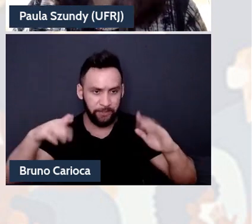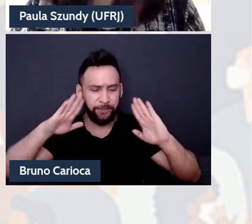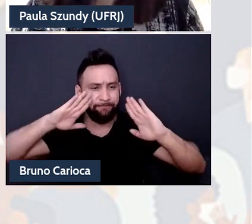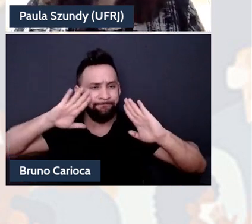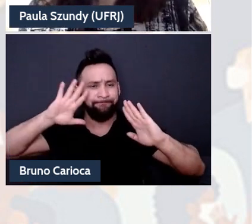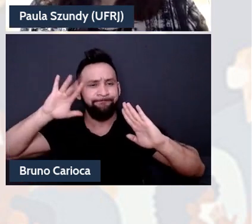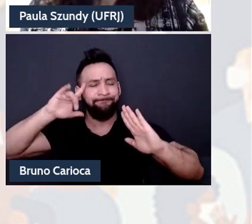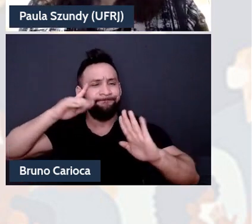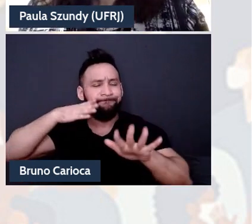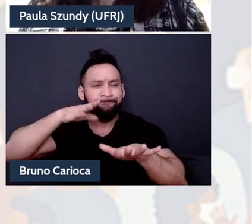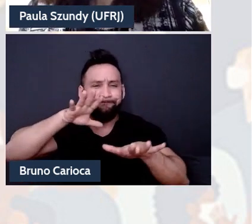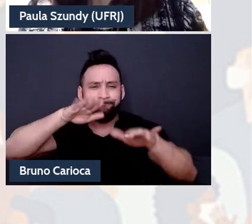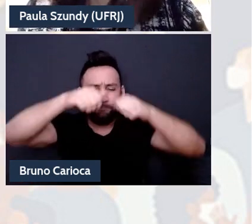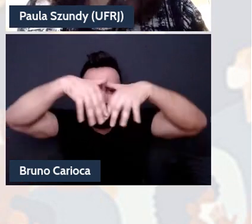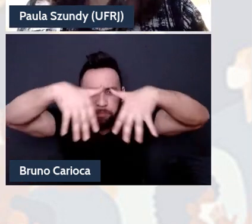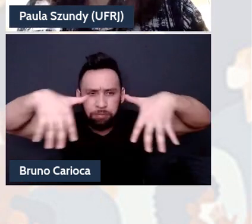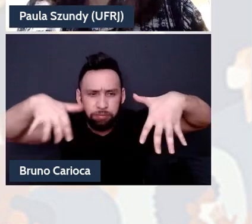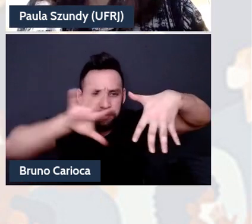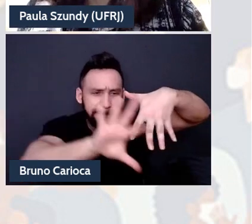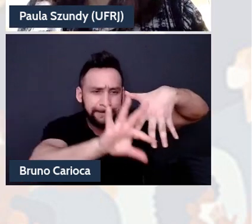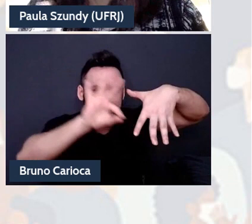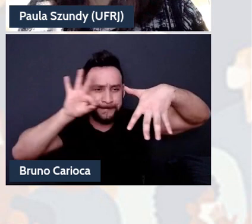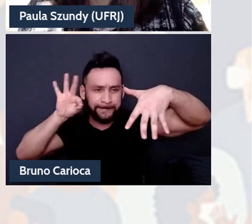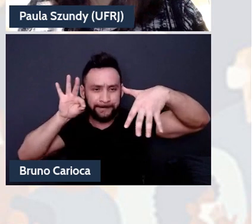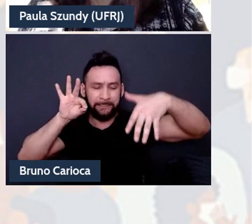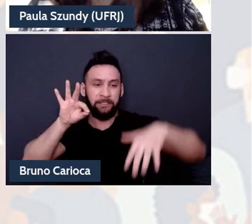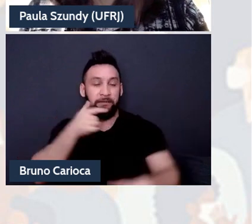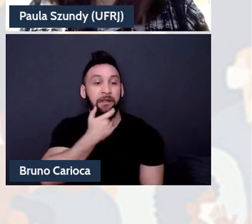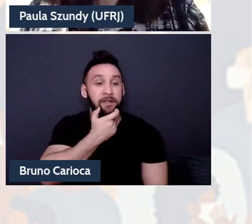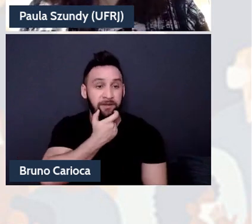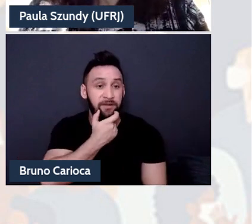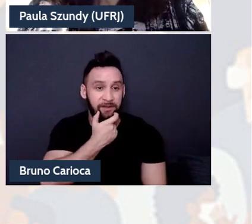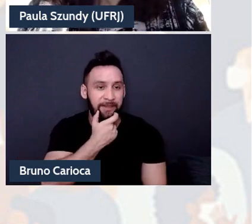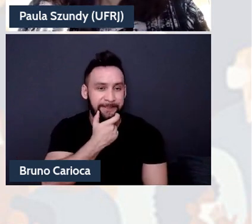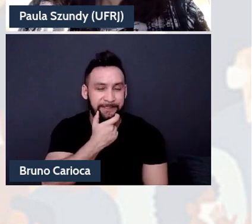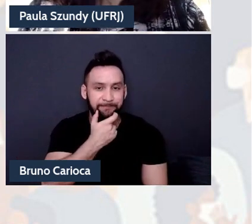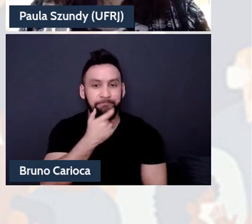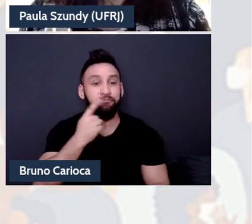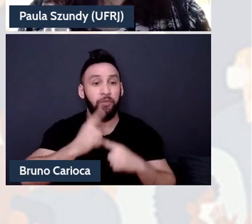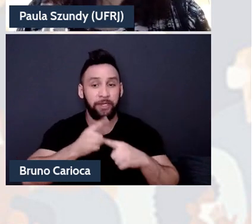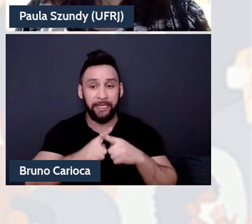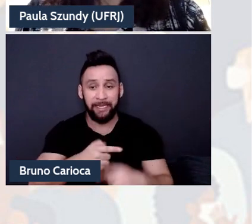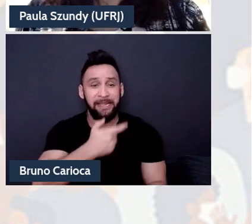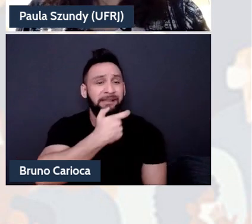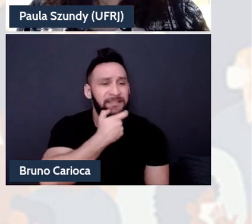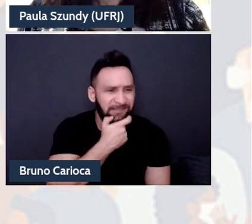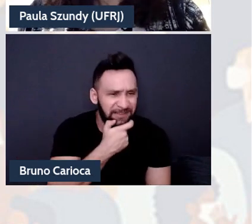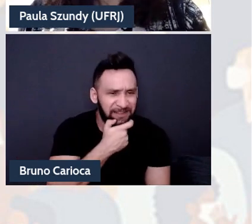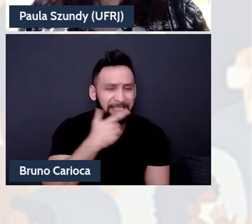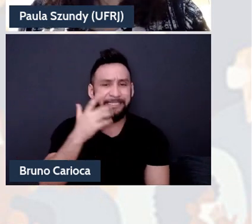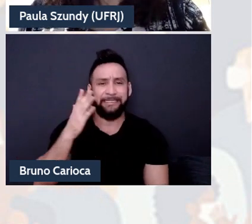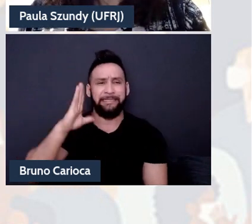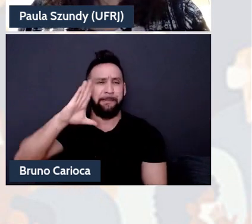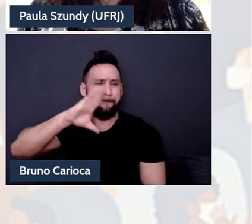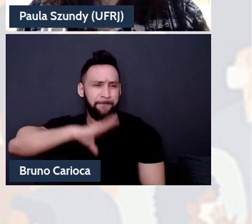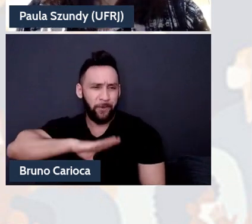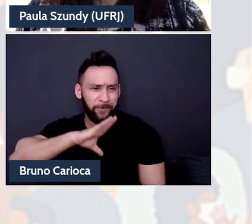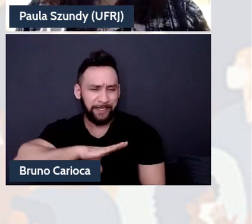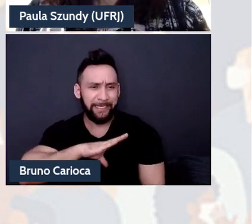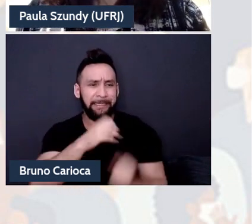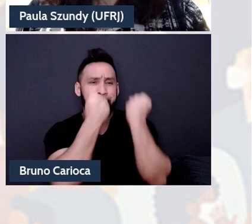especificamente na língua inglesa, né? Porque eu achei que ficaria muita coisa, né, para essa apresentação de meia